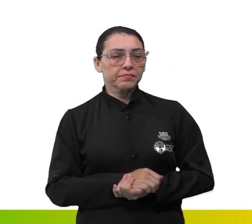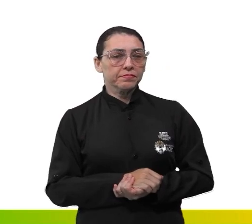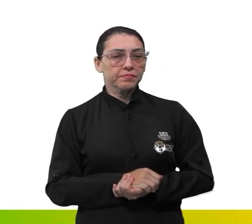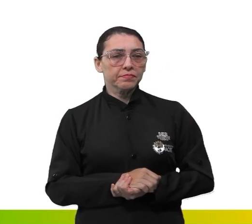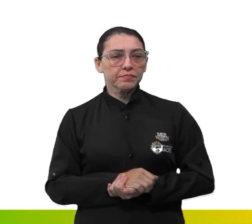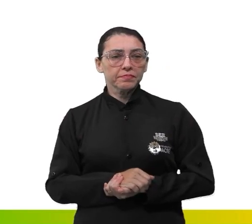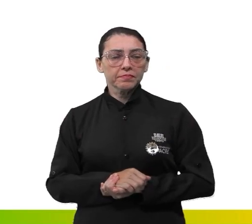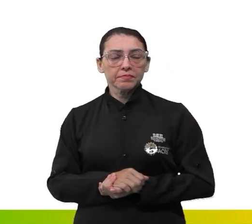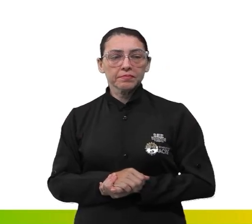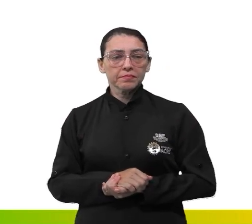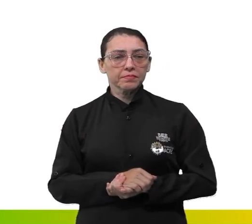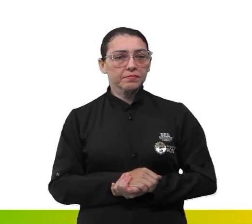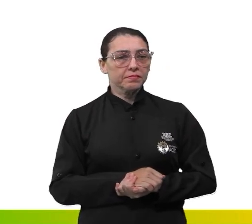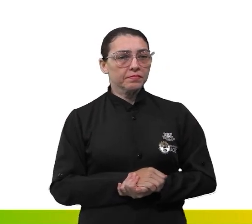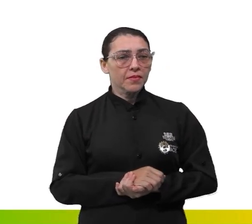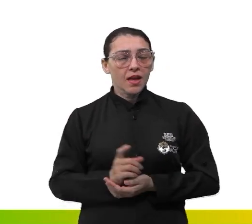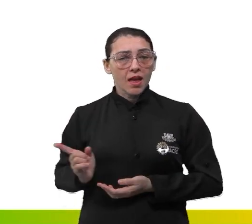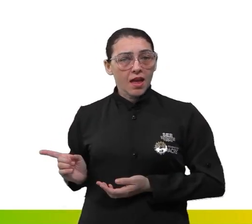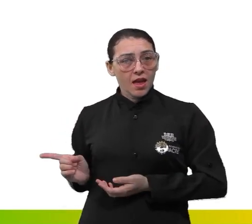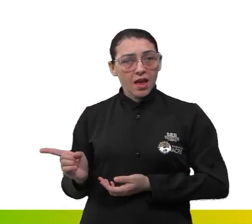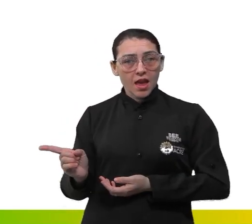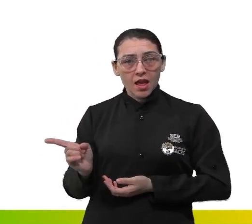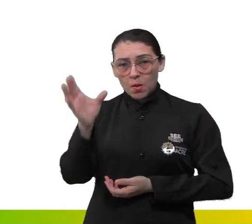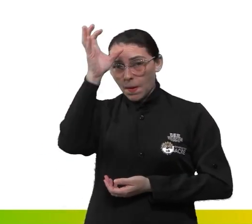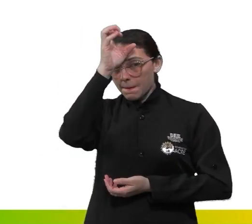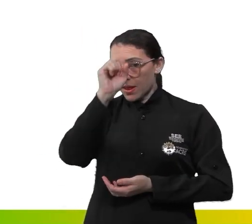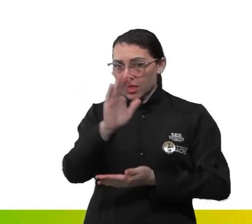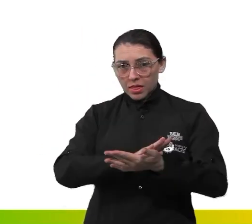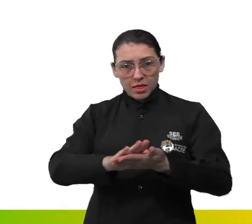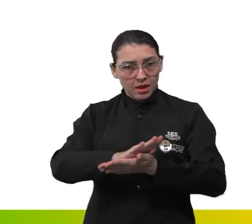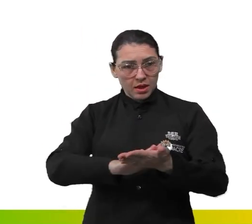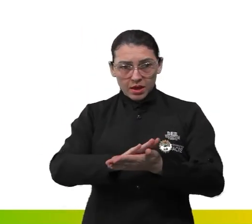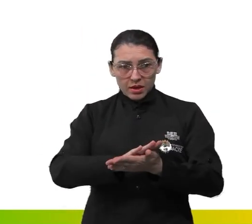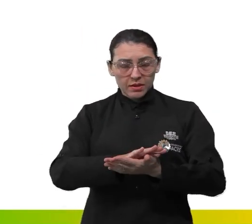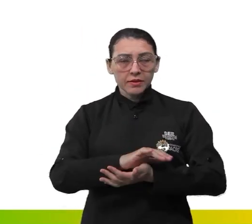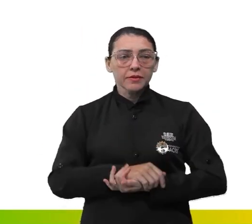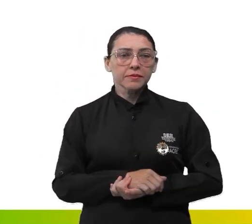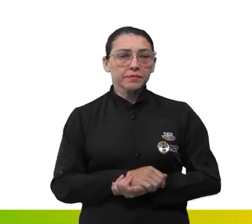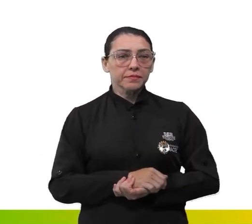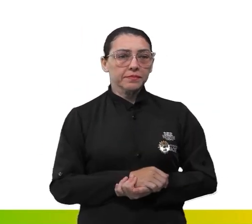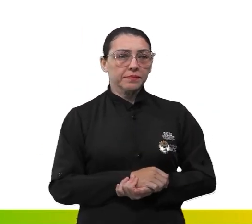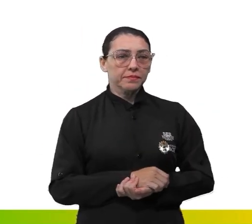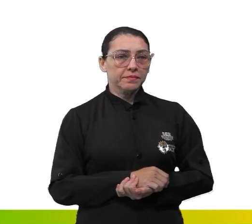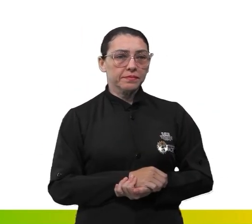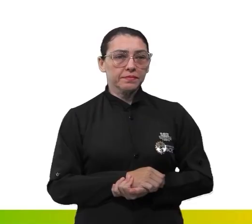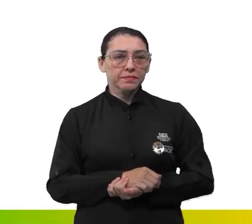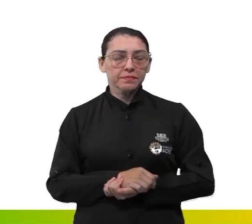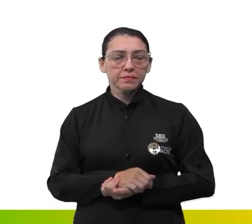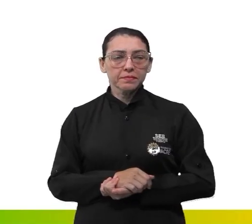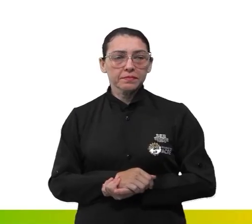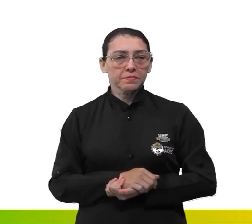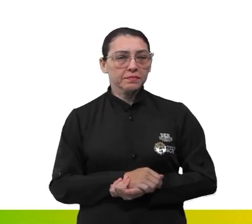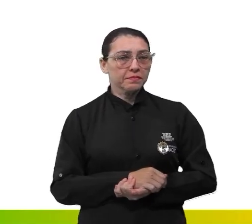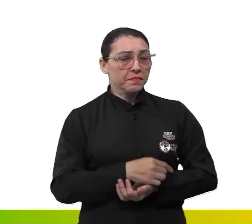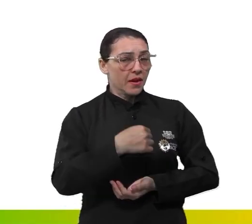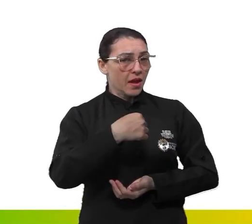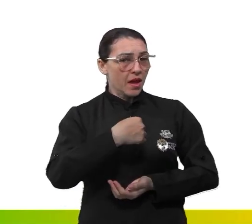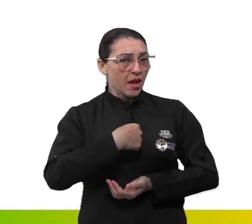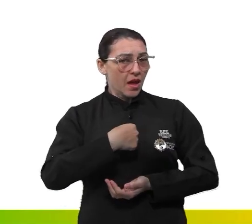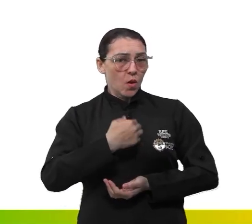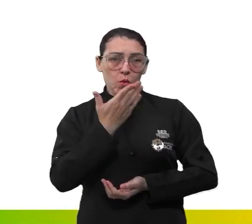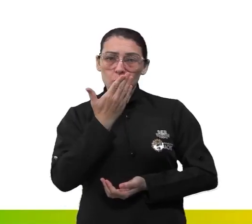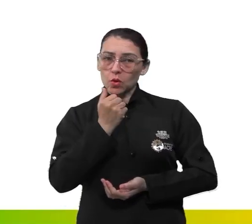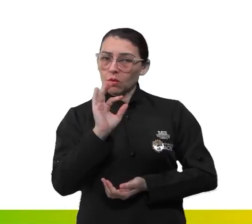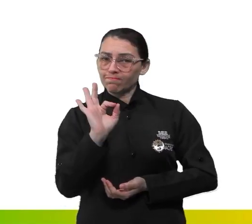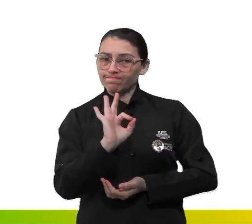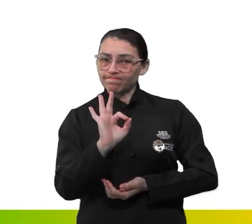They aren't learning, eles não estão aprendendo. E I am not eating, eu não estou